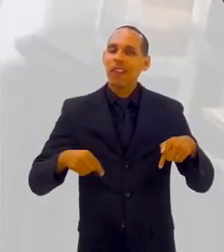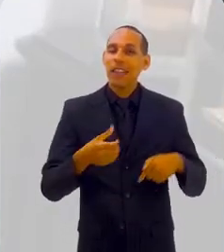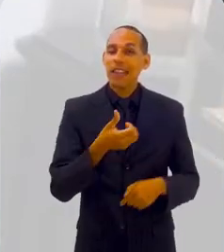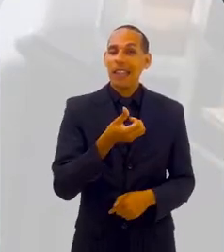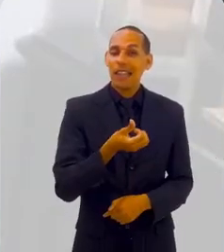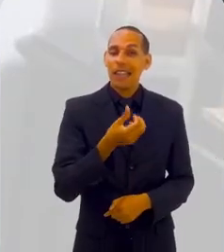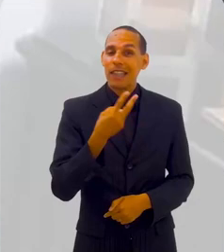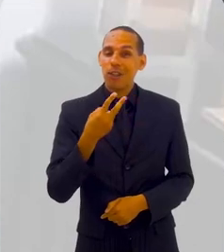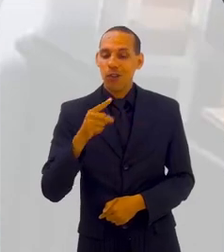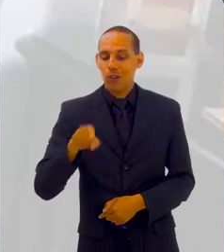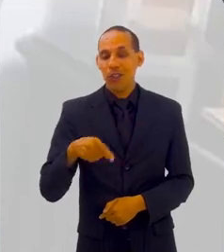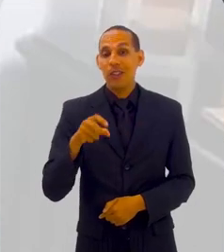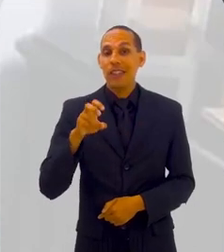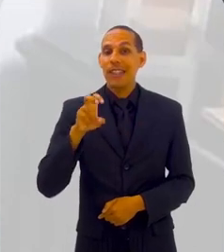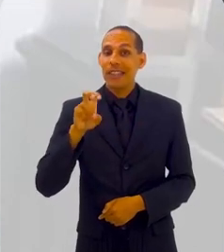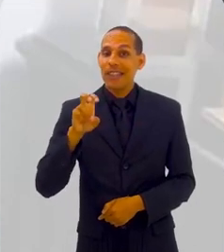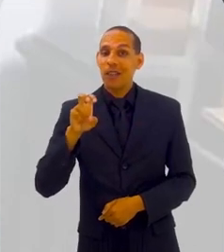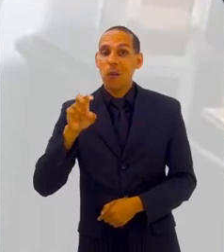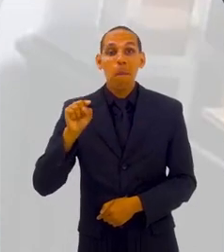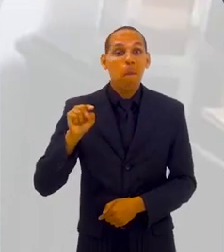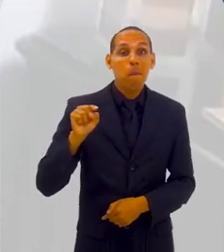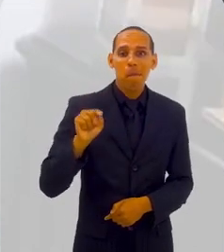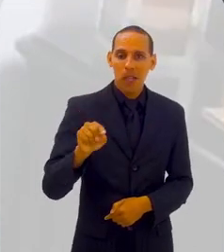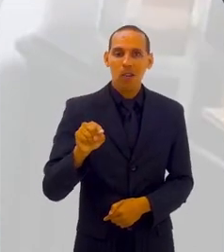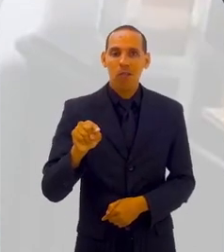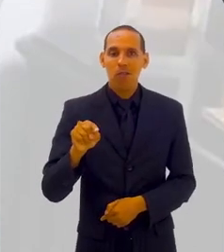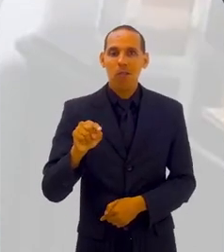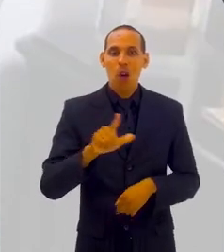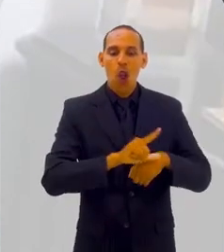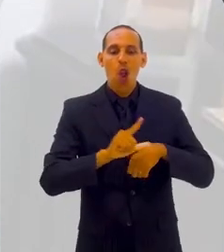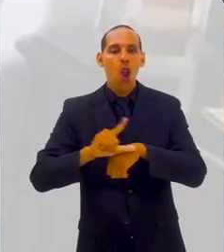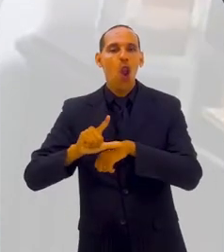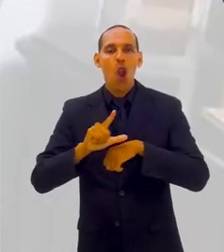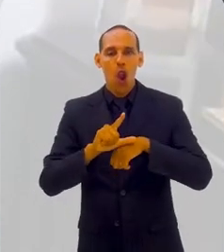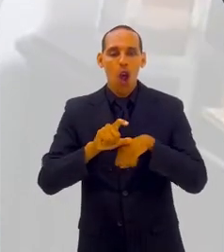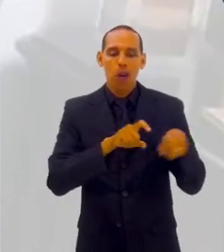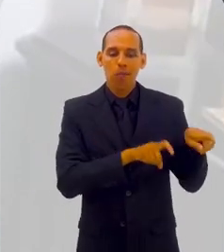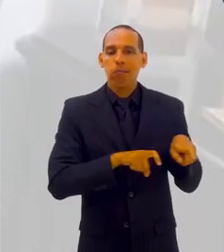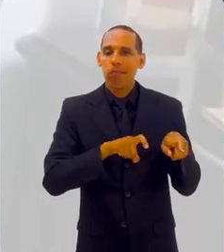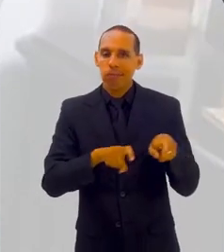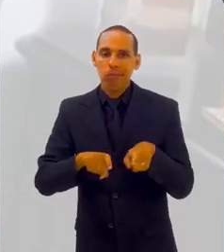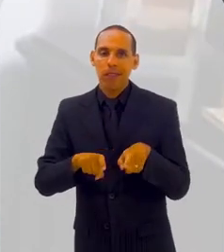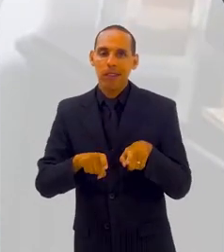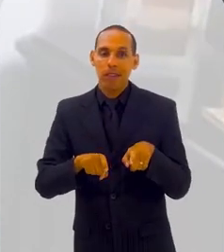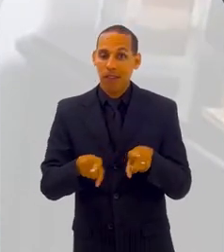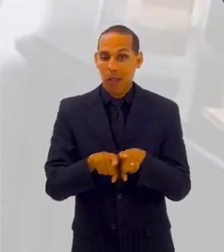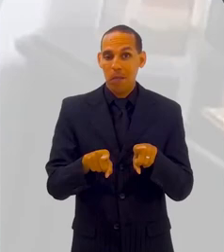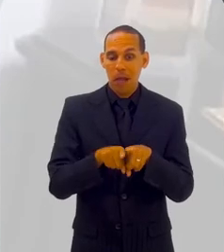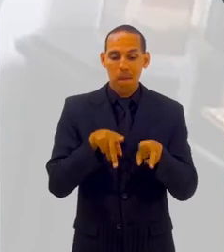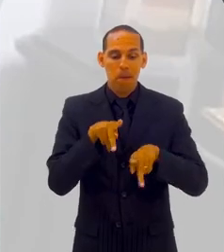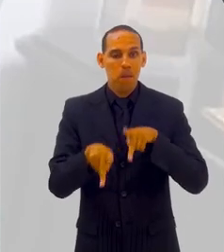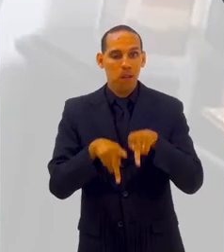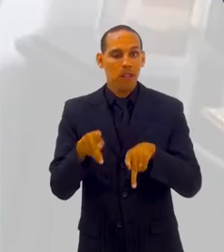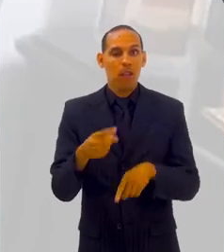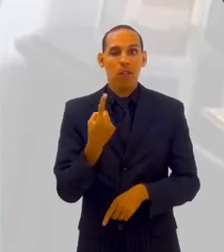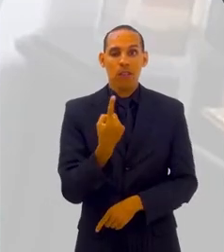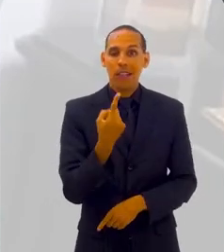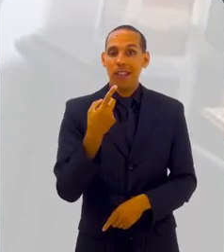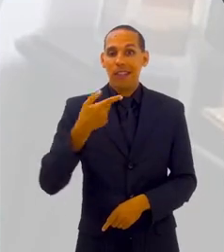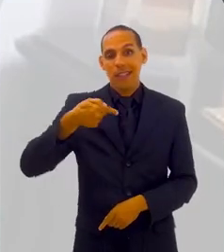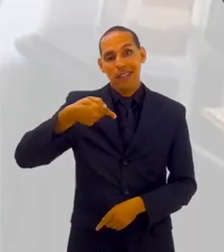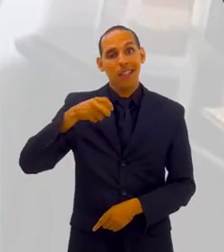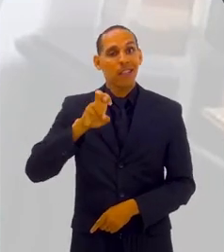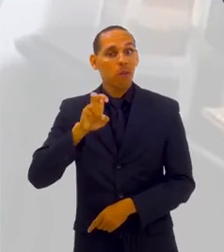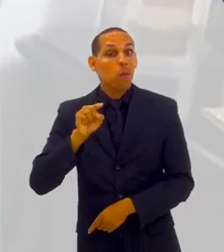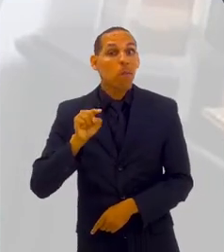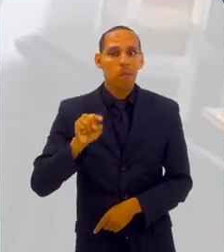tem 62,5 mil estabelecimentos rurais. Você tem uma população de 165